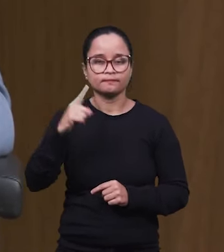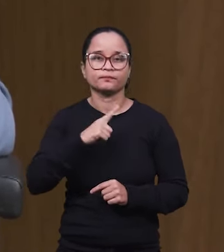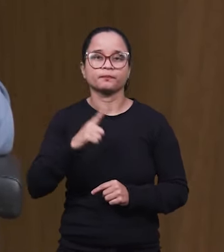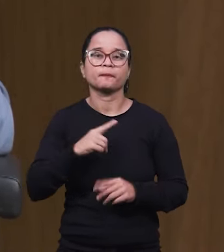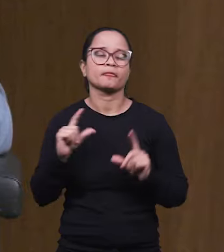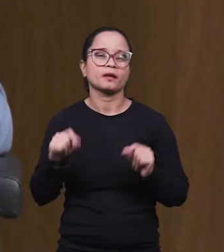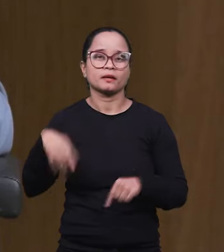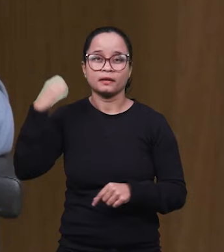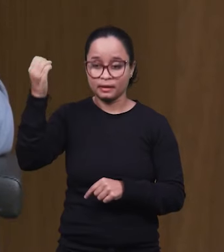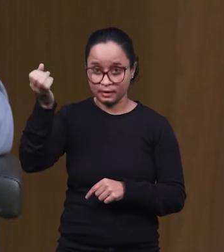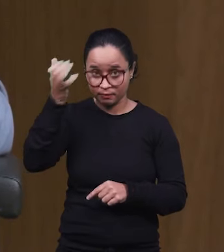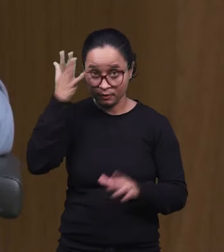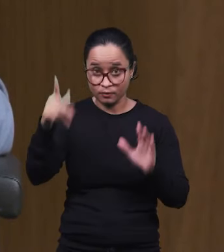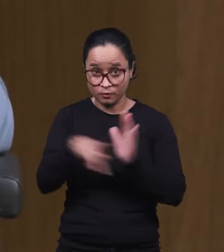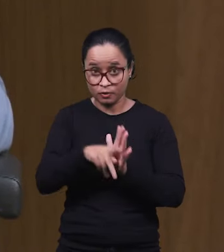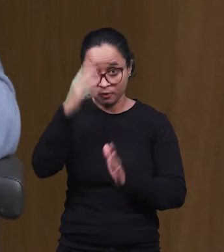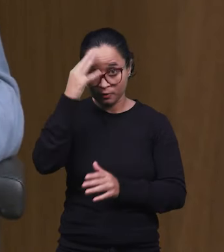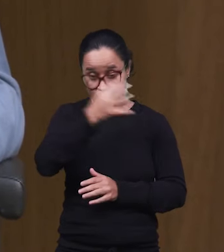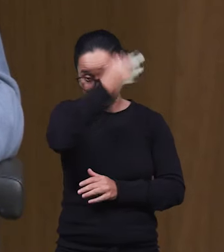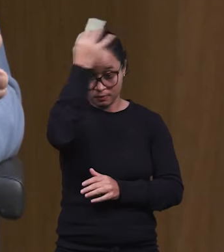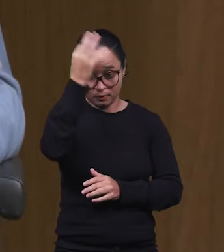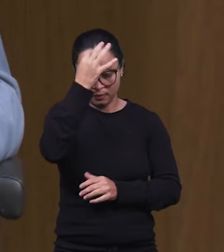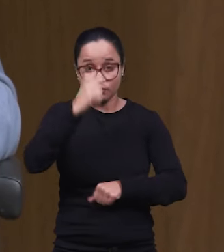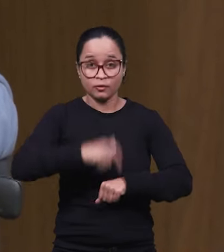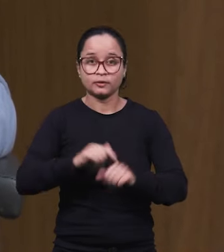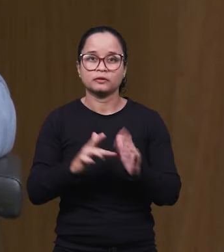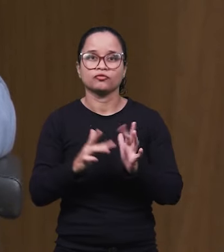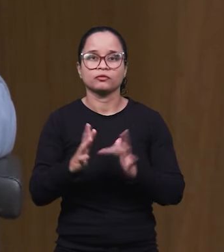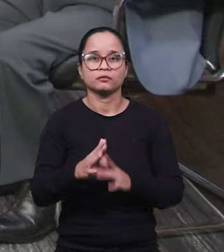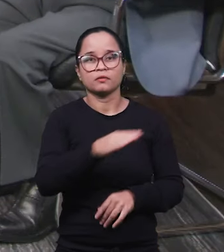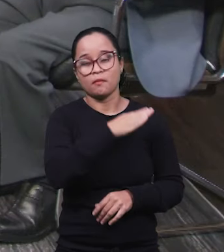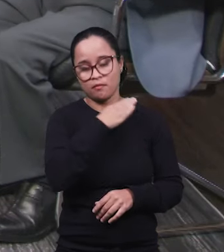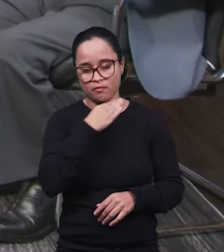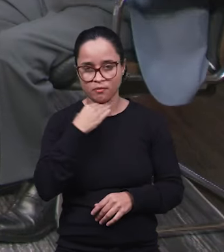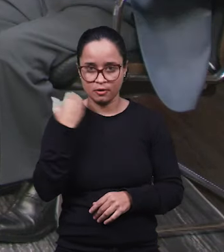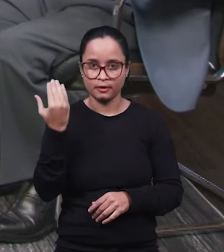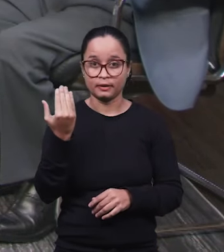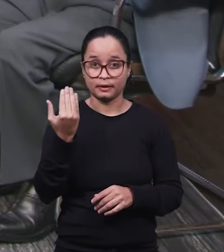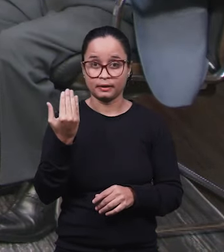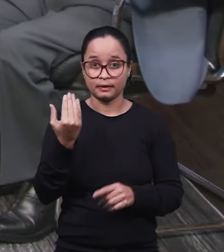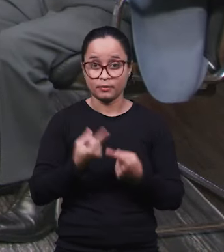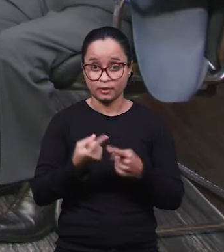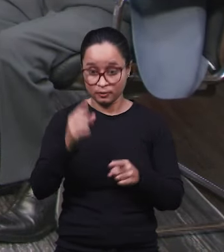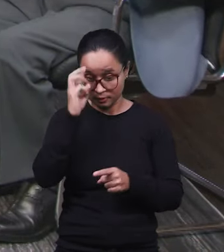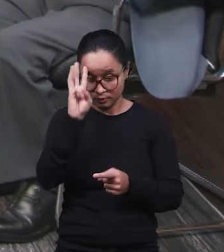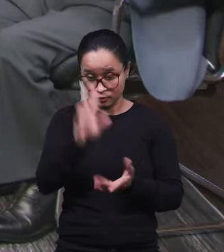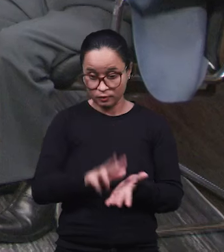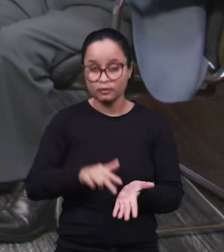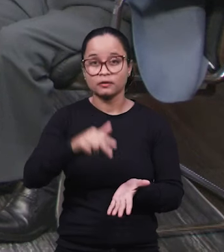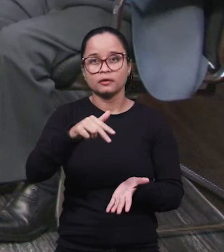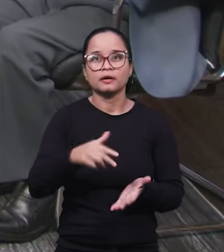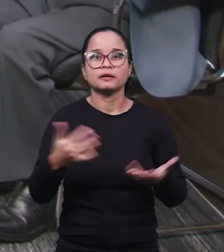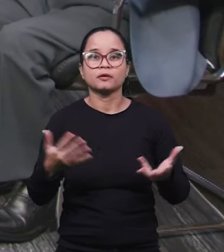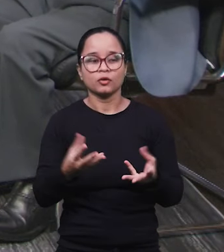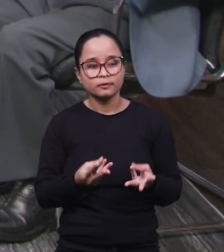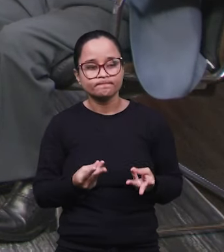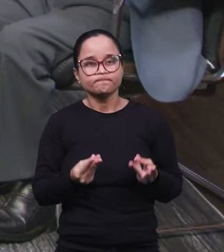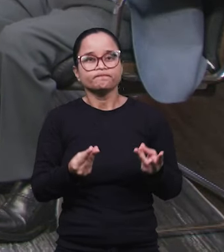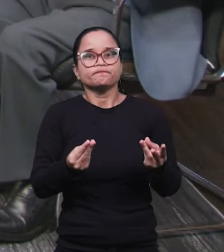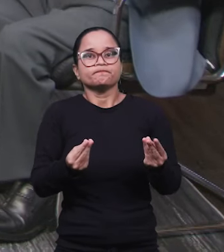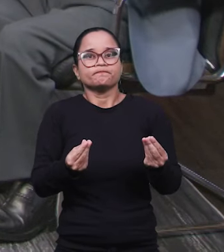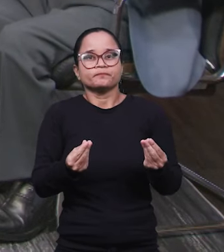revelação do Espírito Santo. Quando Jesus morre e ressuscita, ele deixa aquilo que era a essência